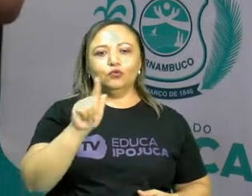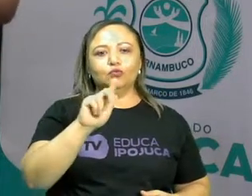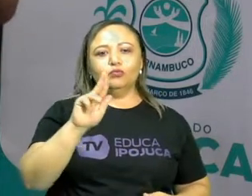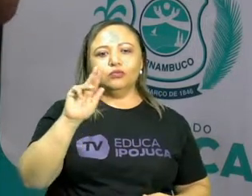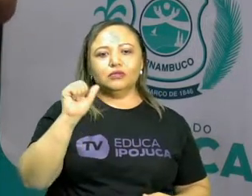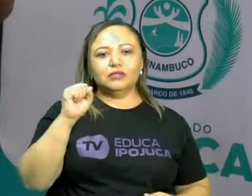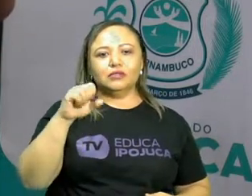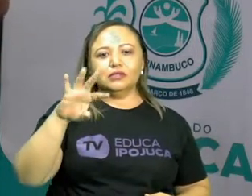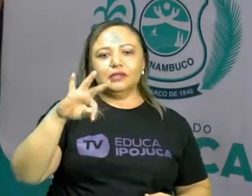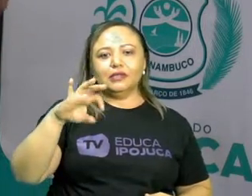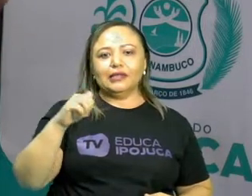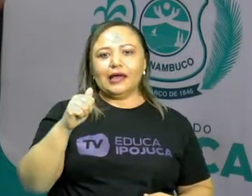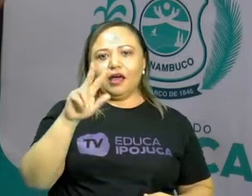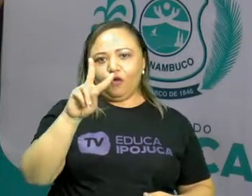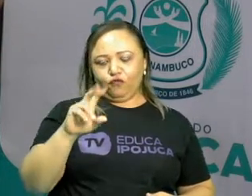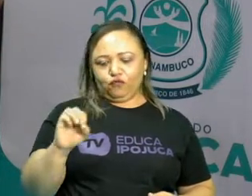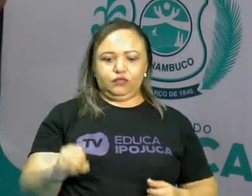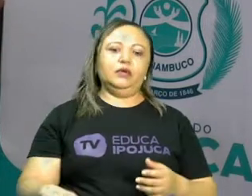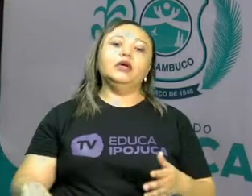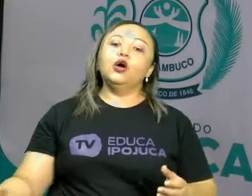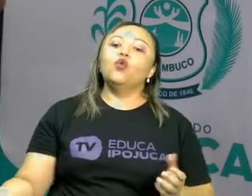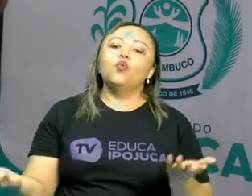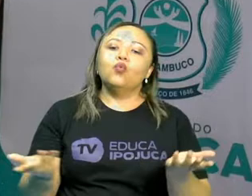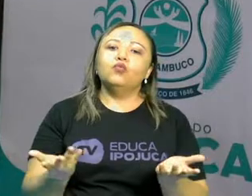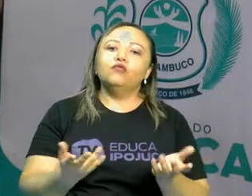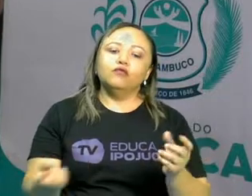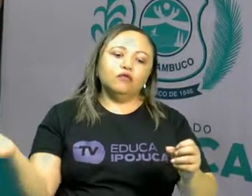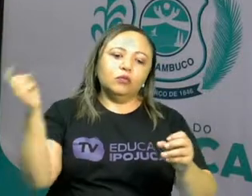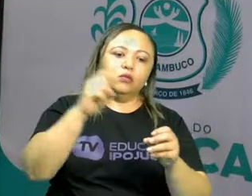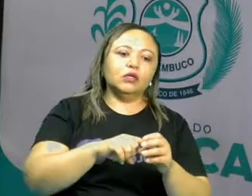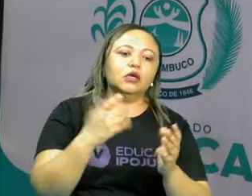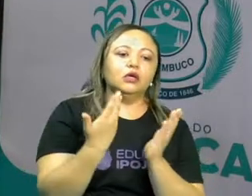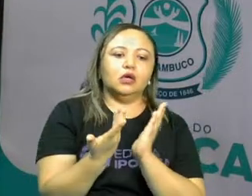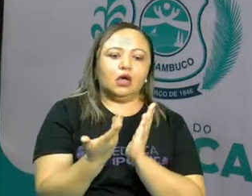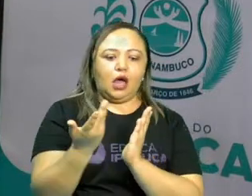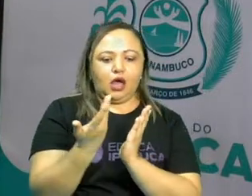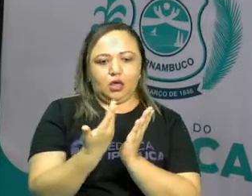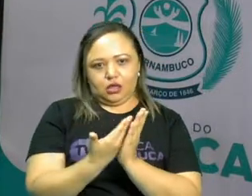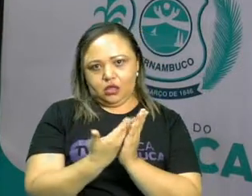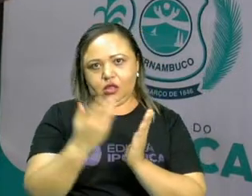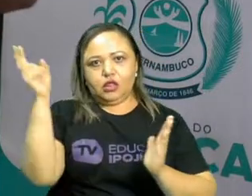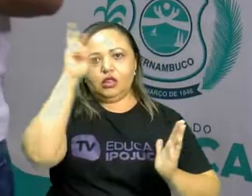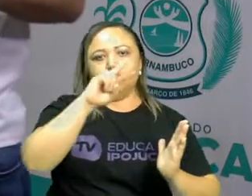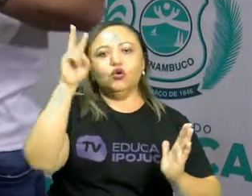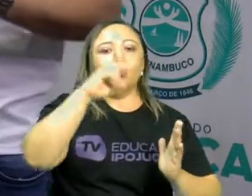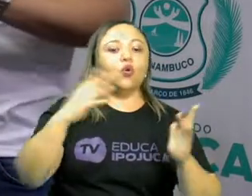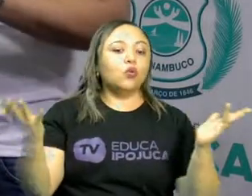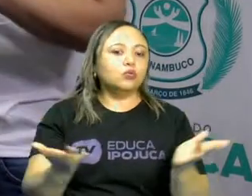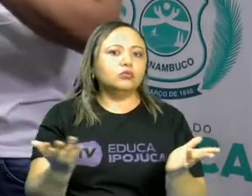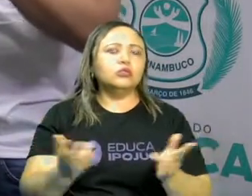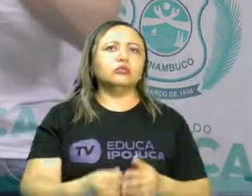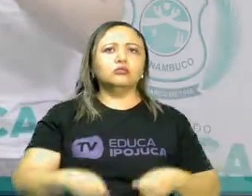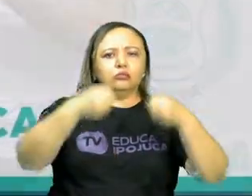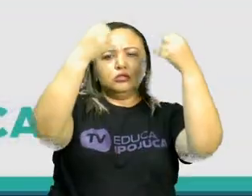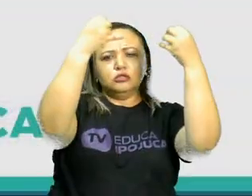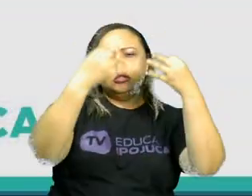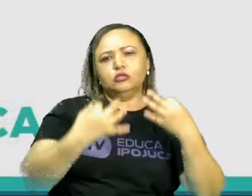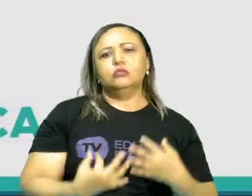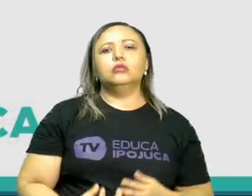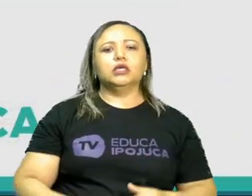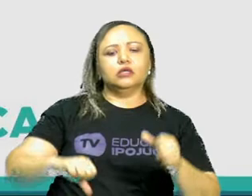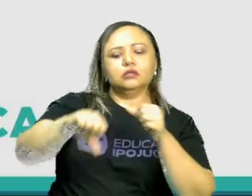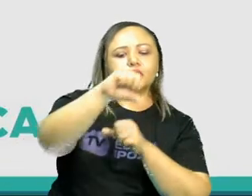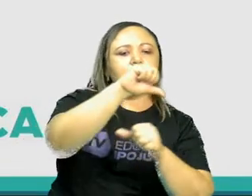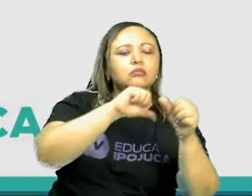E hoje nós vamos retomar então com as nossas aulas de História E hoje nós vamos falar sobre a